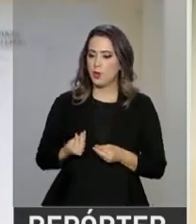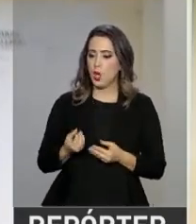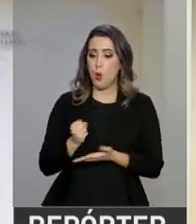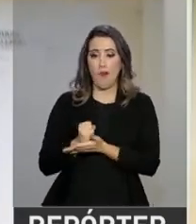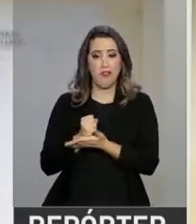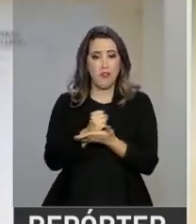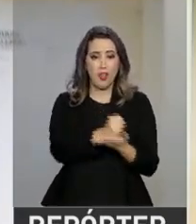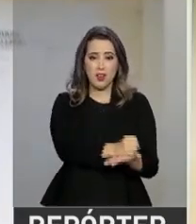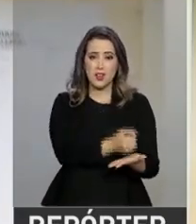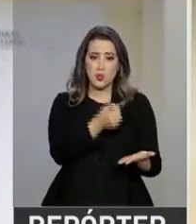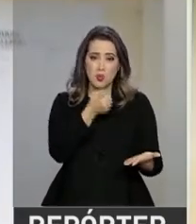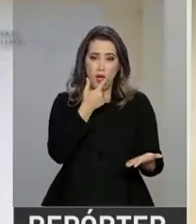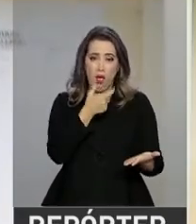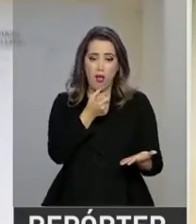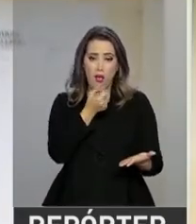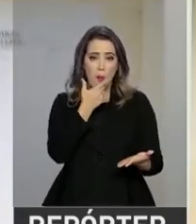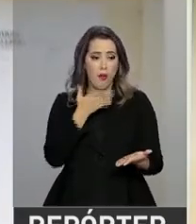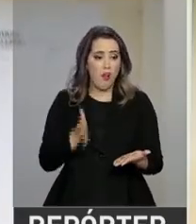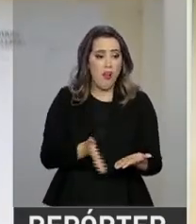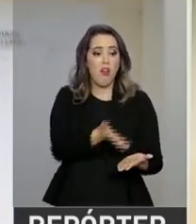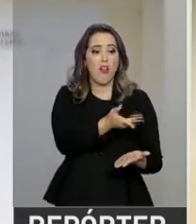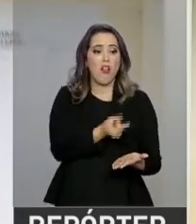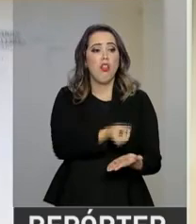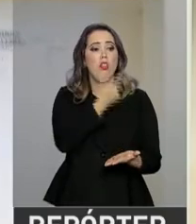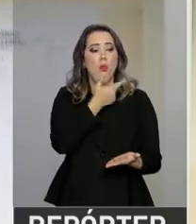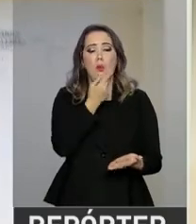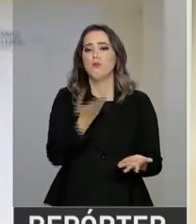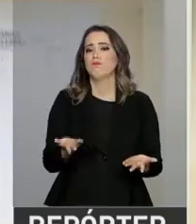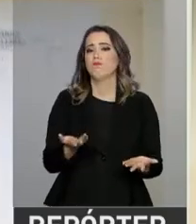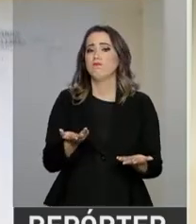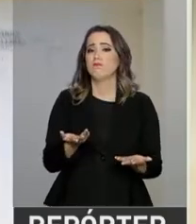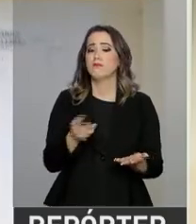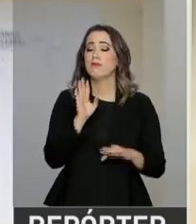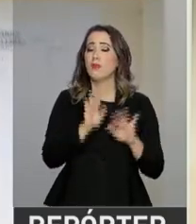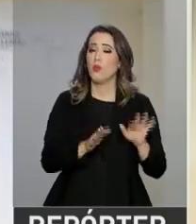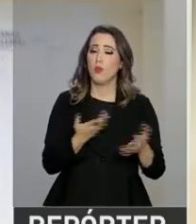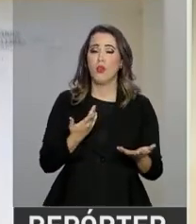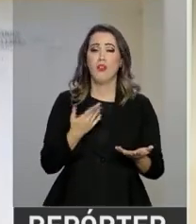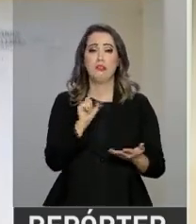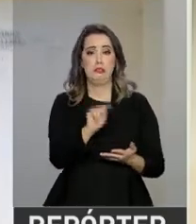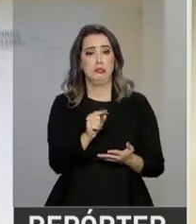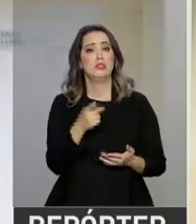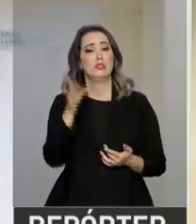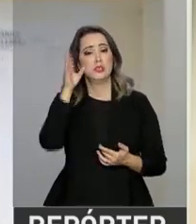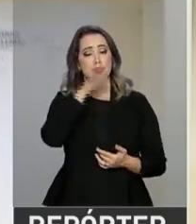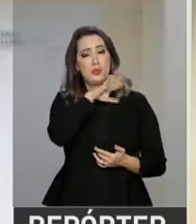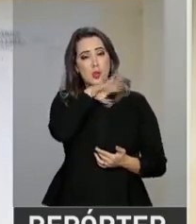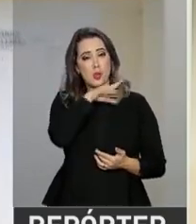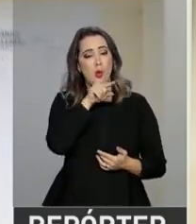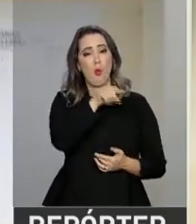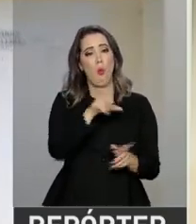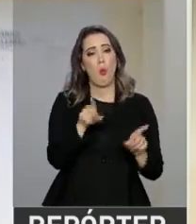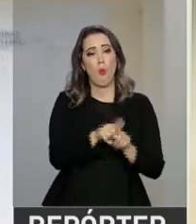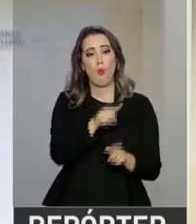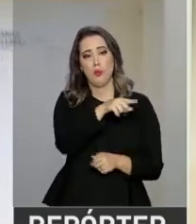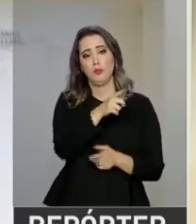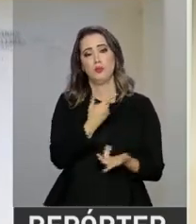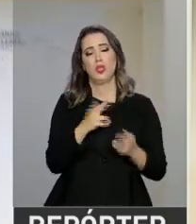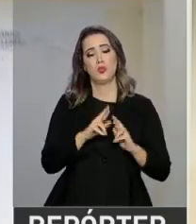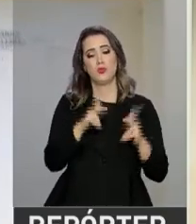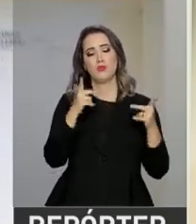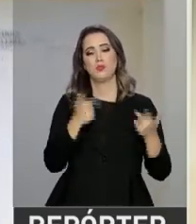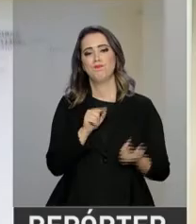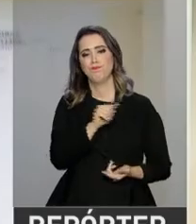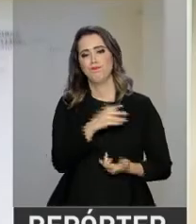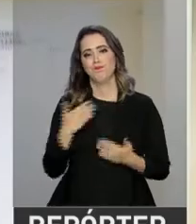oferecendo pra pessoa motivando aquela pessoa fazer o uso racional do antigo antibacteriano e isso também vai contribuir para a